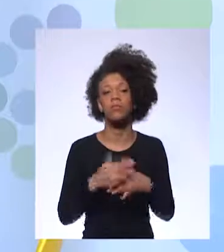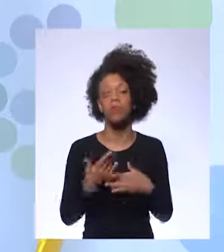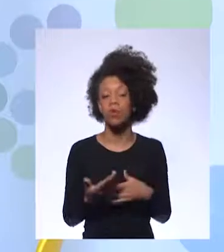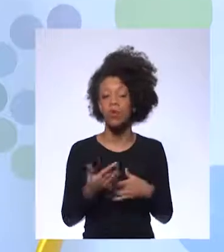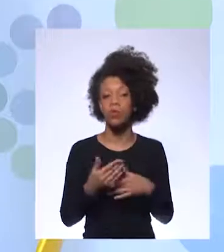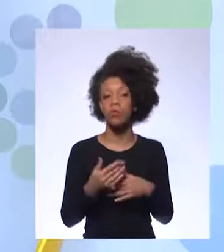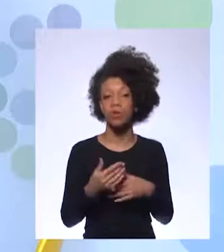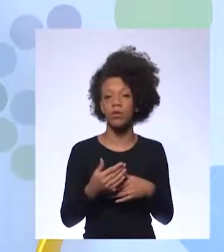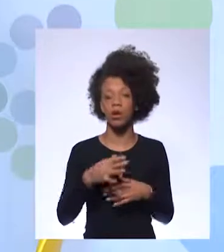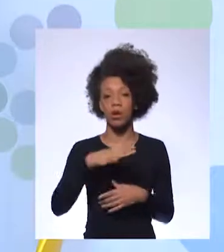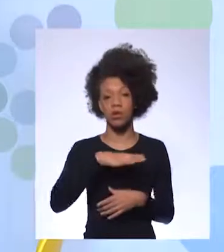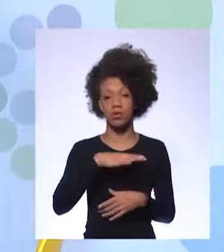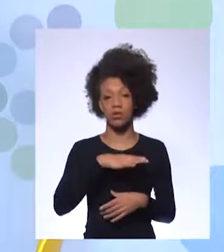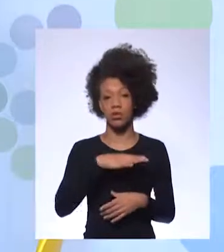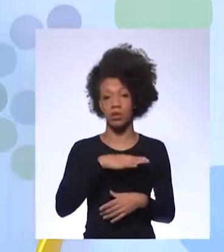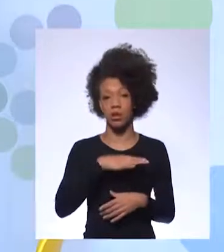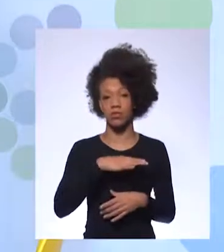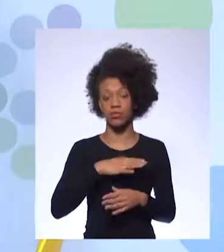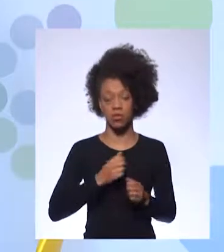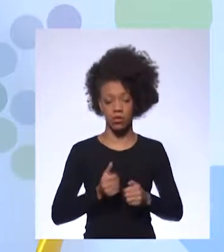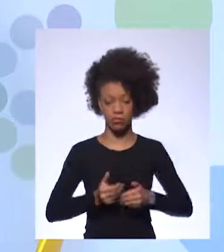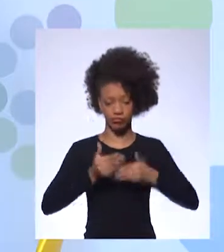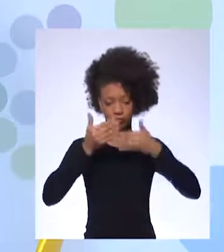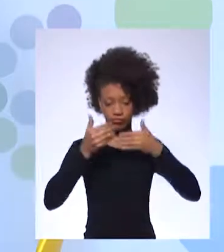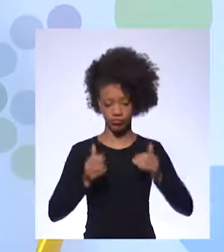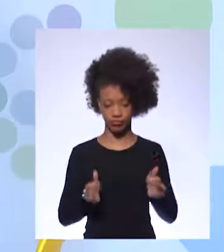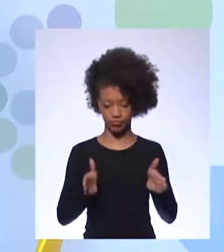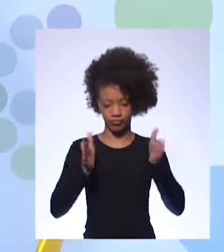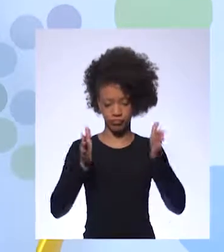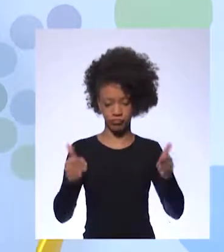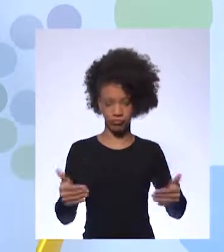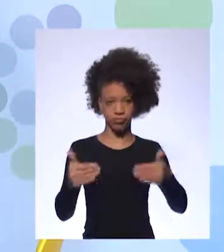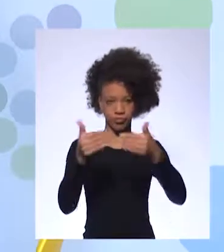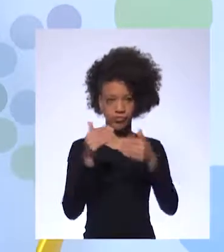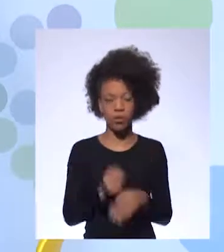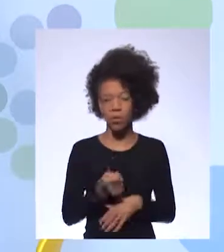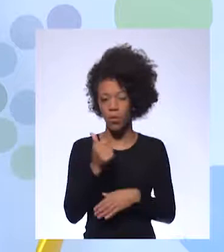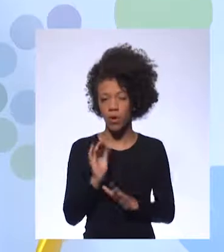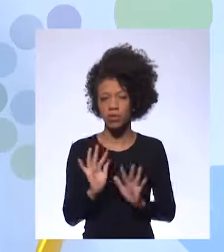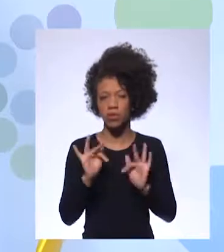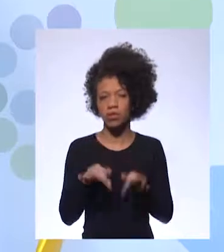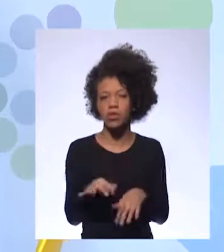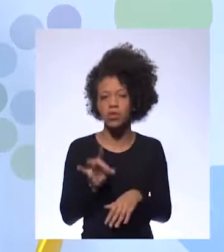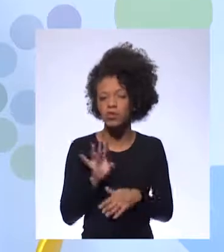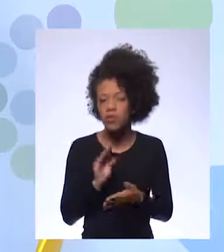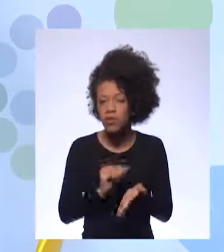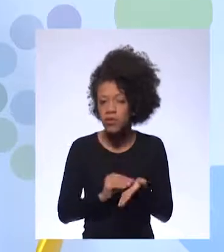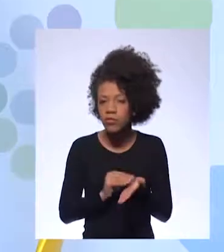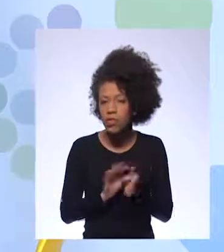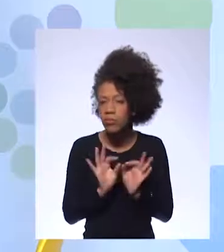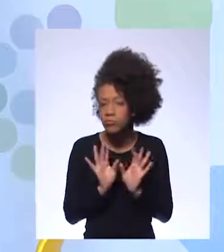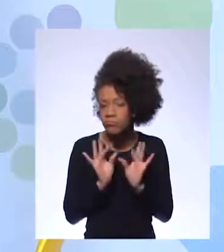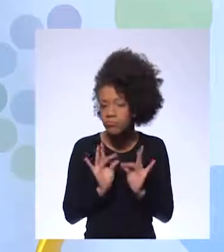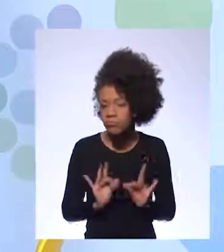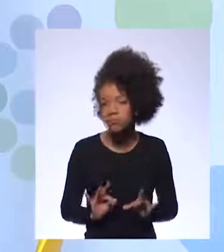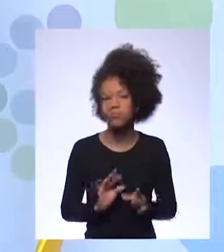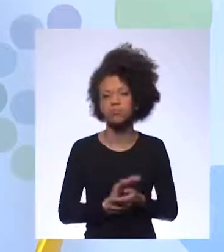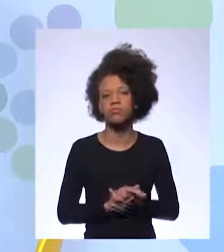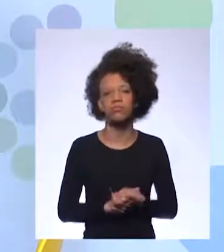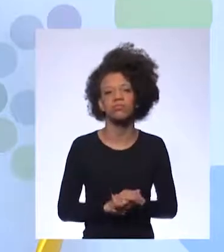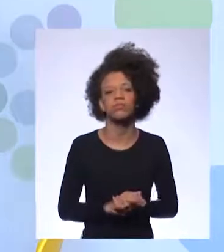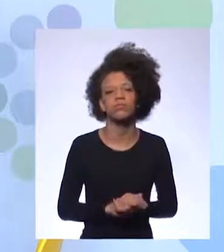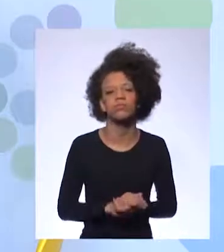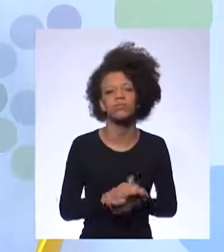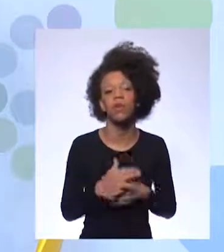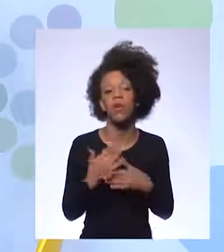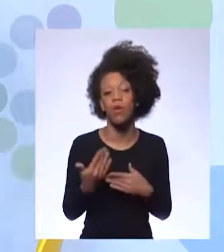nós já estamos quase acabando nosso sofreu do professora só vai faltar um detalhezinho Então vamos